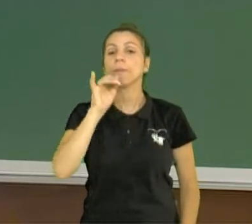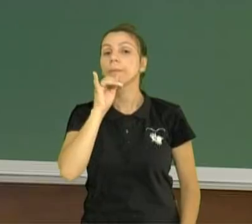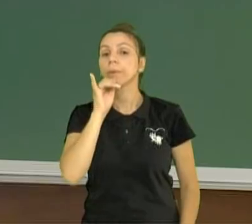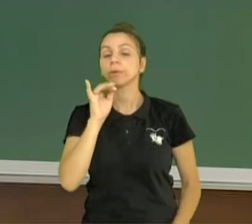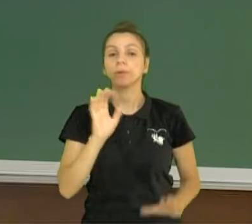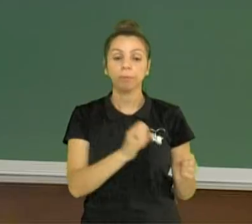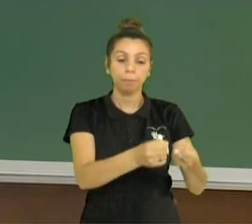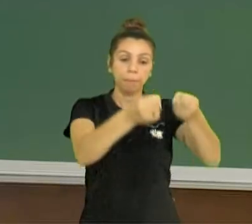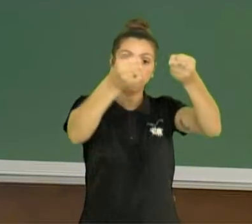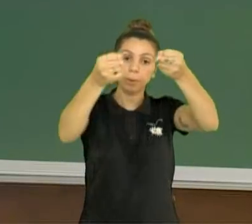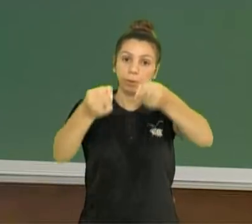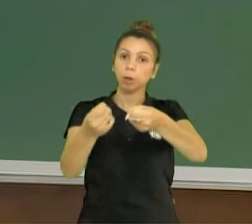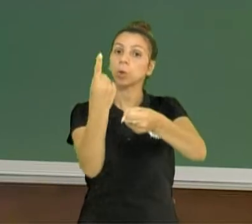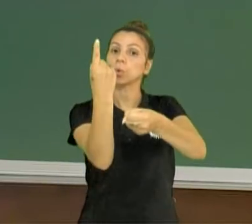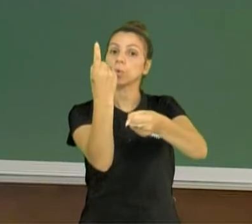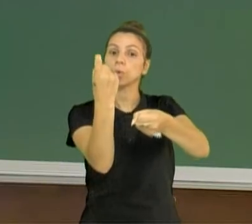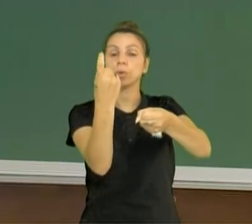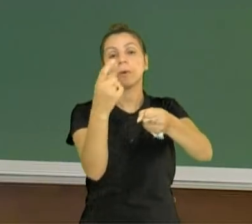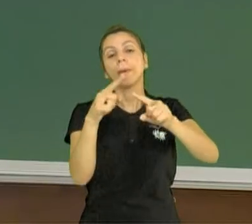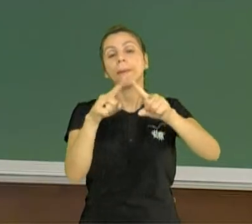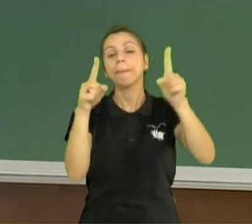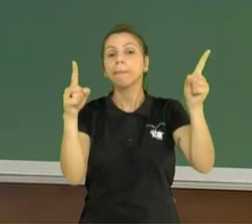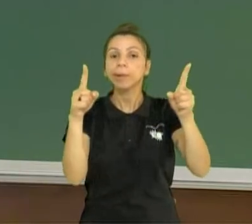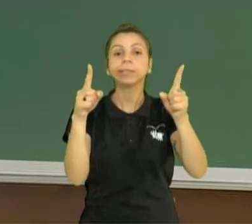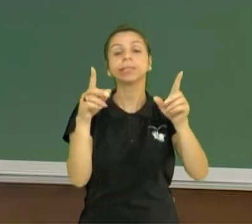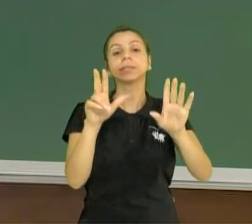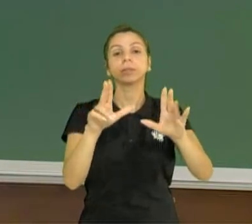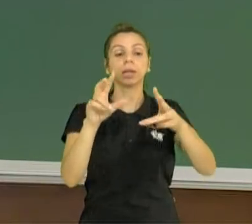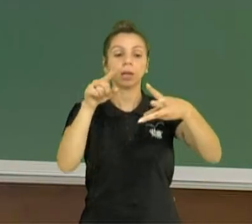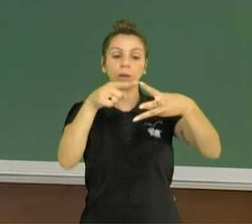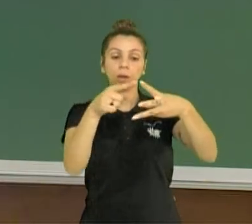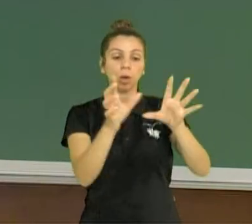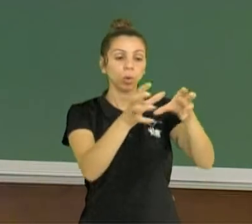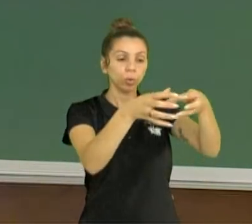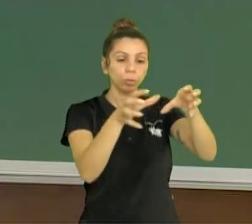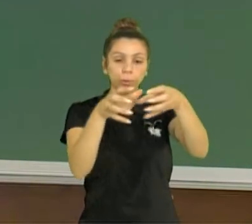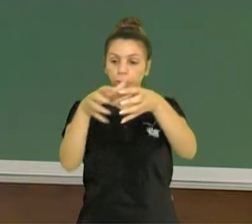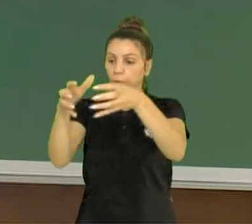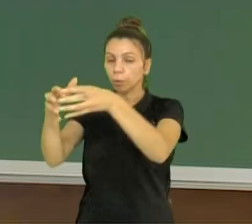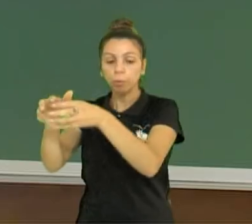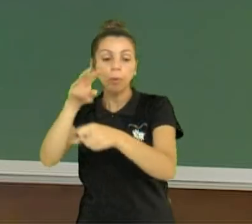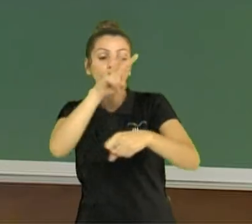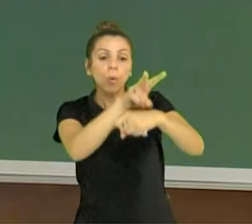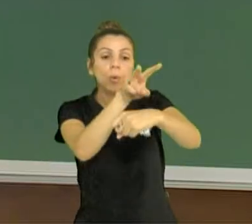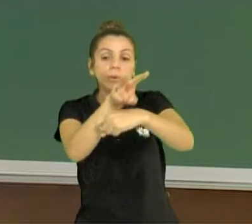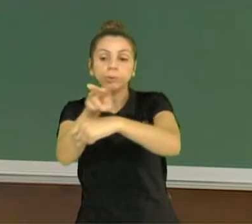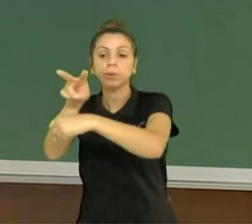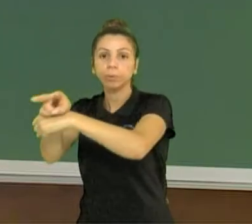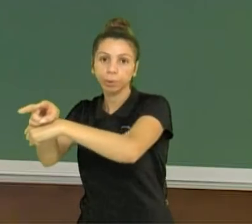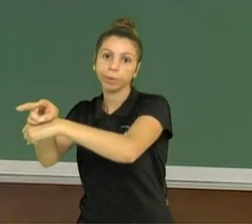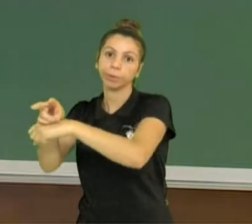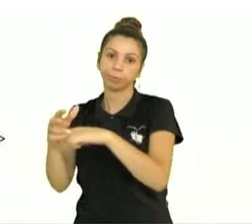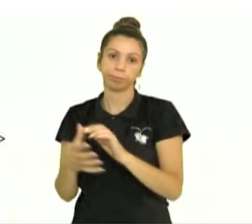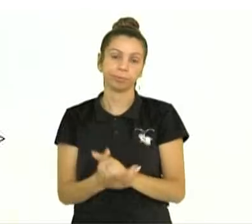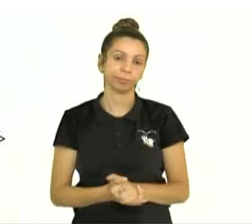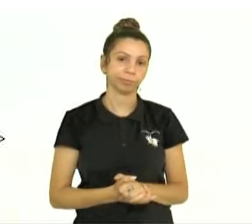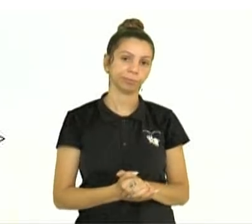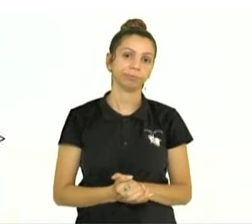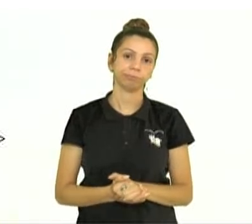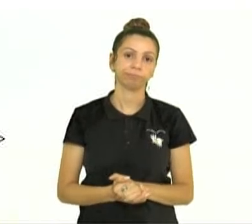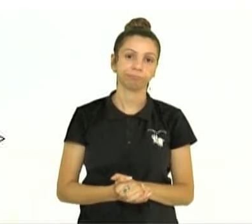o poder e que cada um seja o supervisor do outro. Essa é a função. Aqui, Praça dos Três Poderes, aquela estátua que o professor Roberto